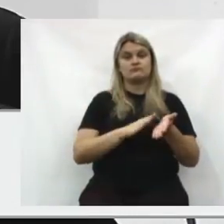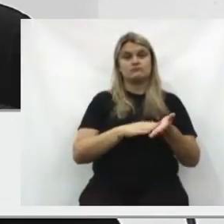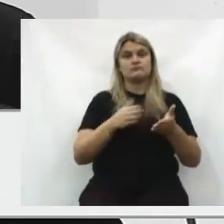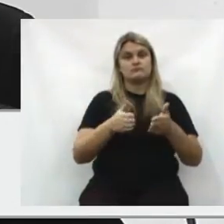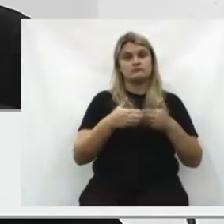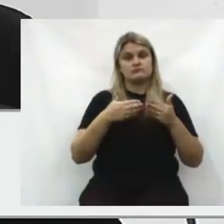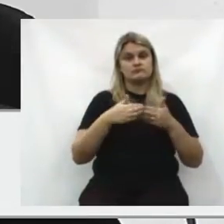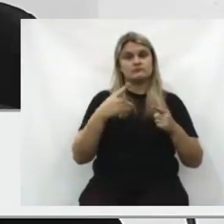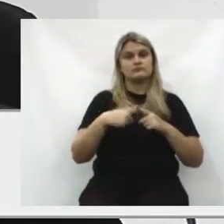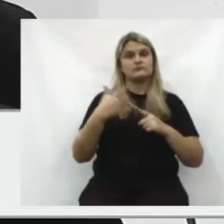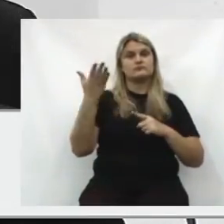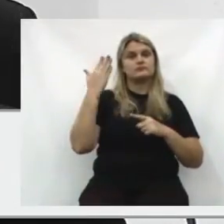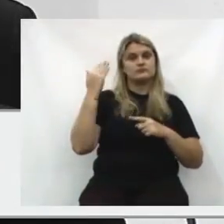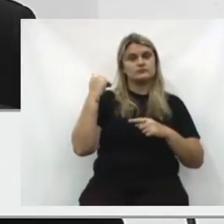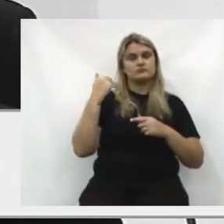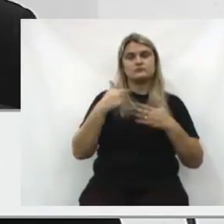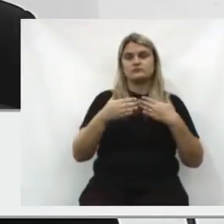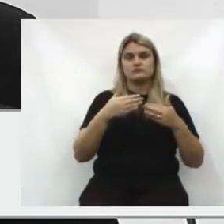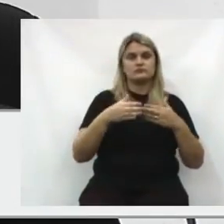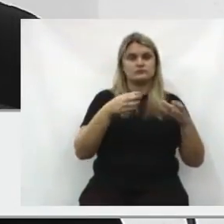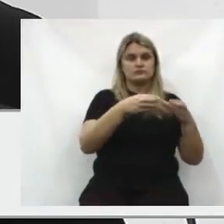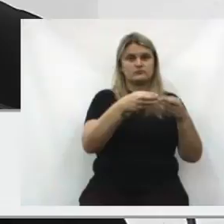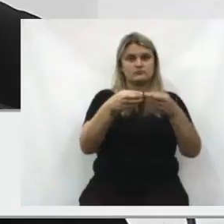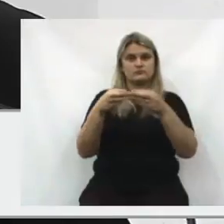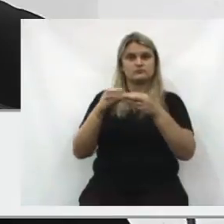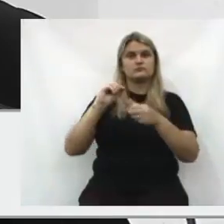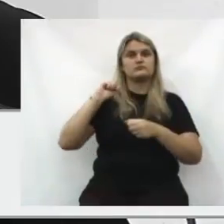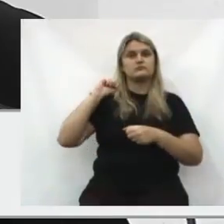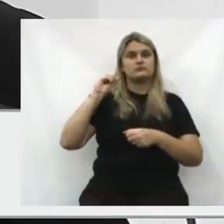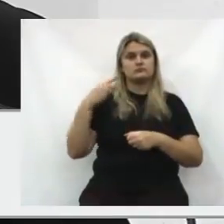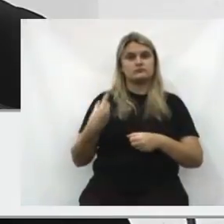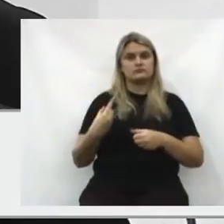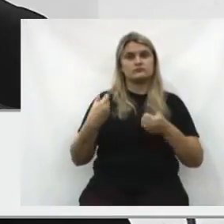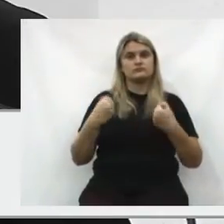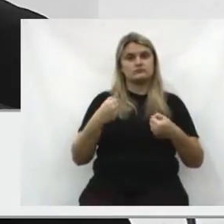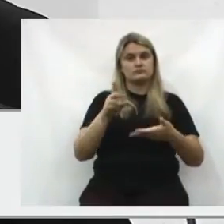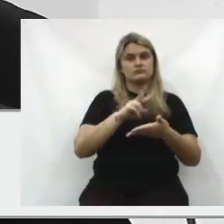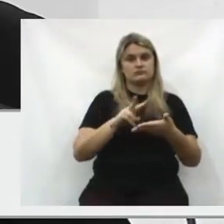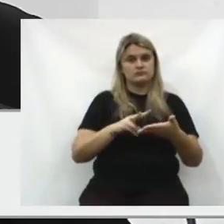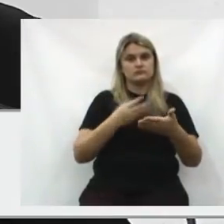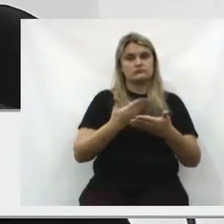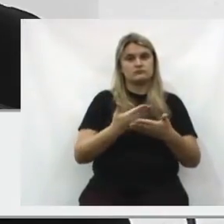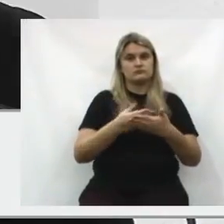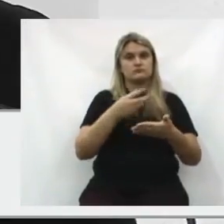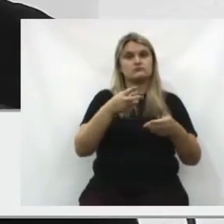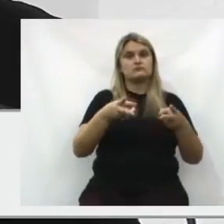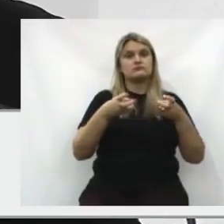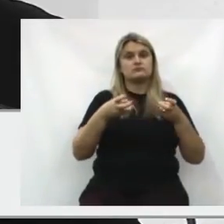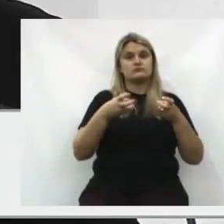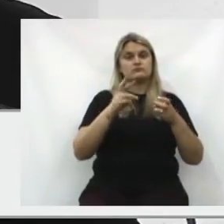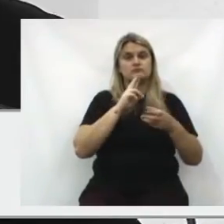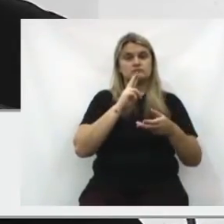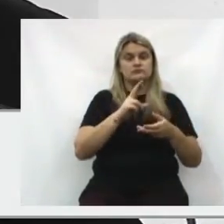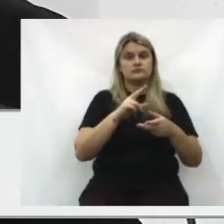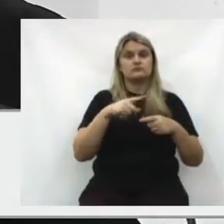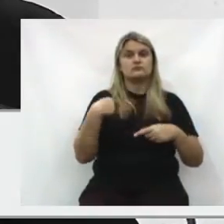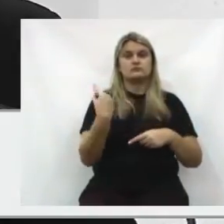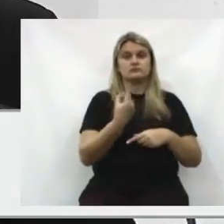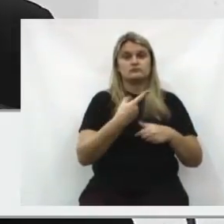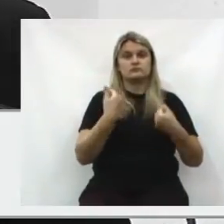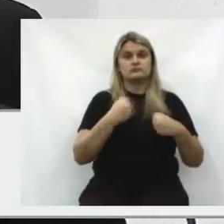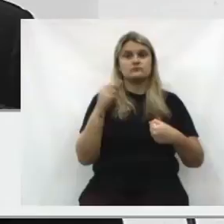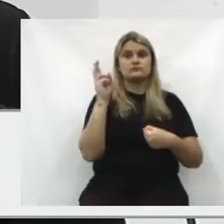de Contas cobra isso. Porque antes de ir para qualquer comissão, o advogado é que tem que dar o parecer dele. Então,